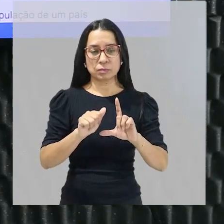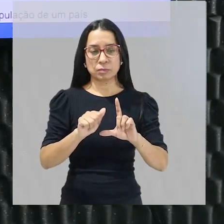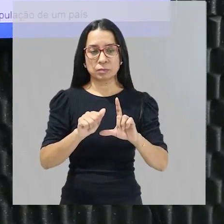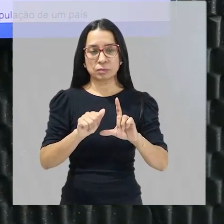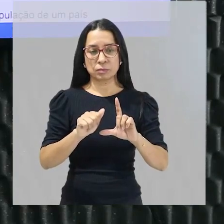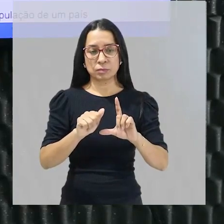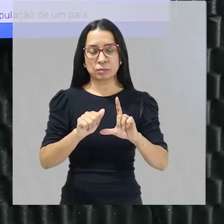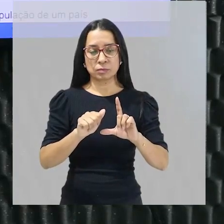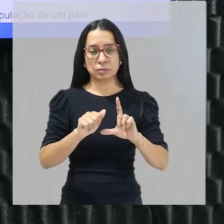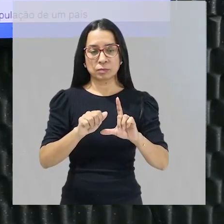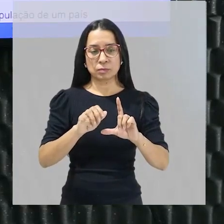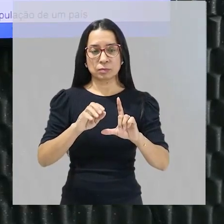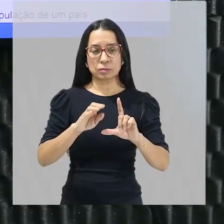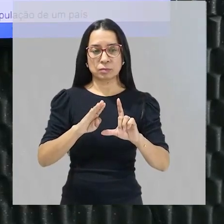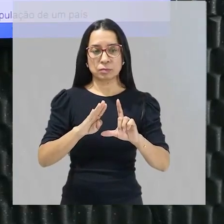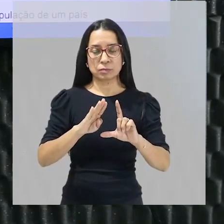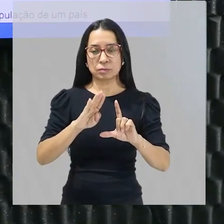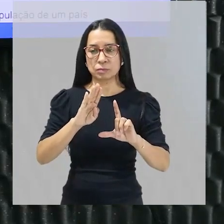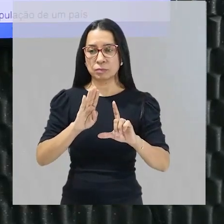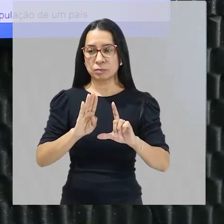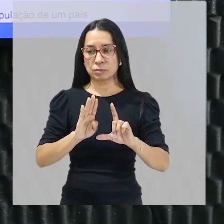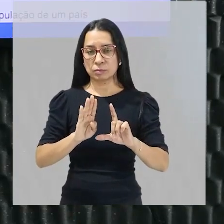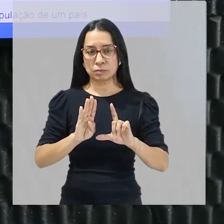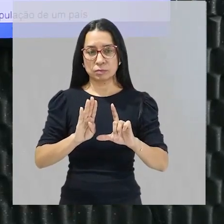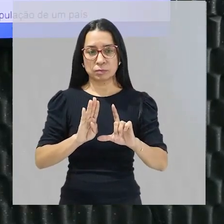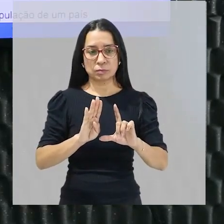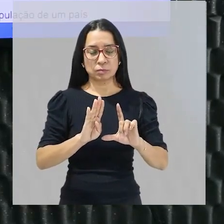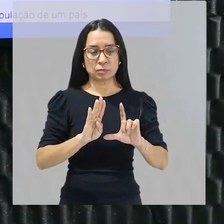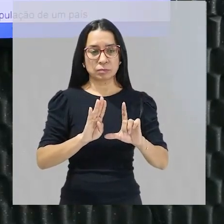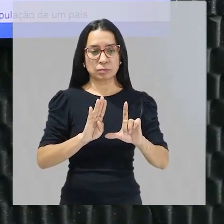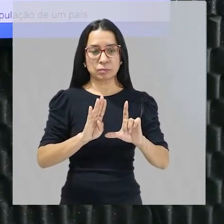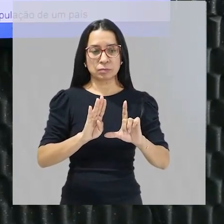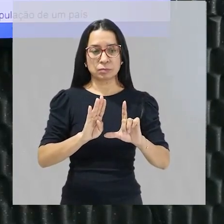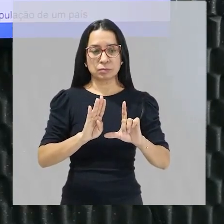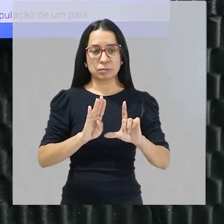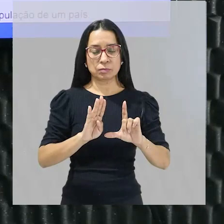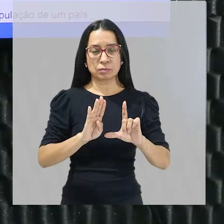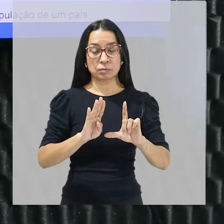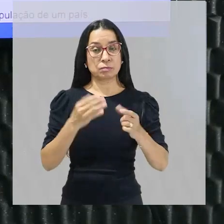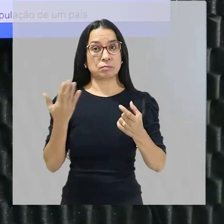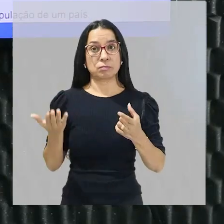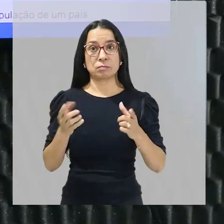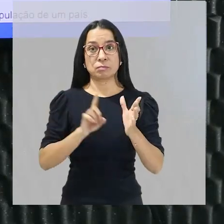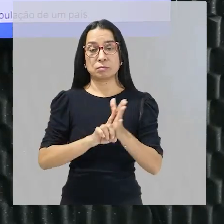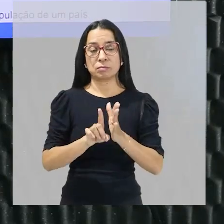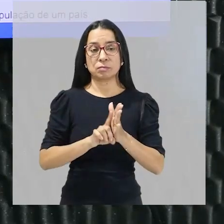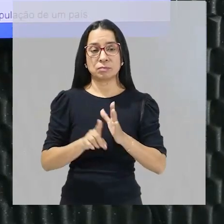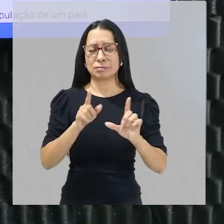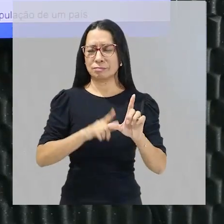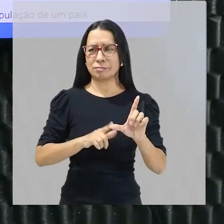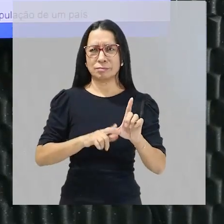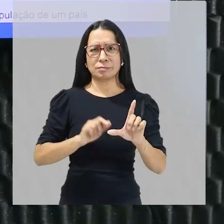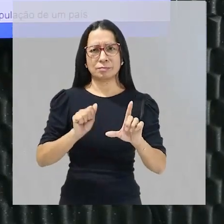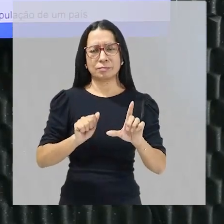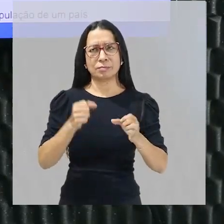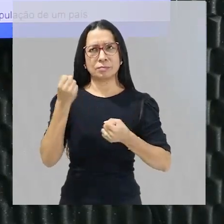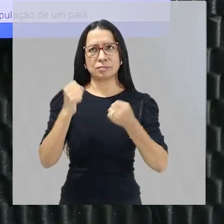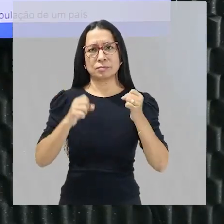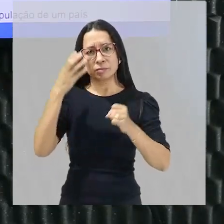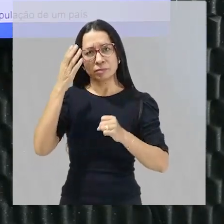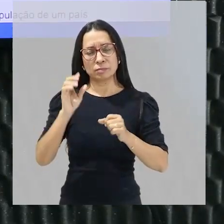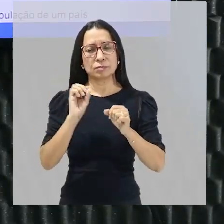Produzir artisticamente mercadorias voltadas para diferenças culturais entre os povos. Será que é isso que a indústria cultural quer fazer?